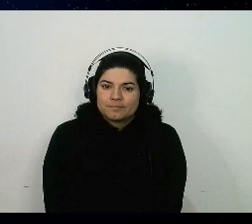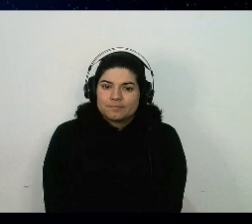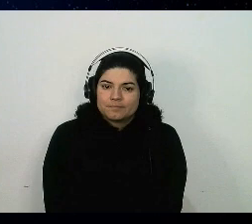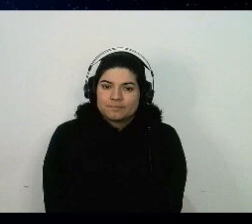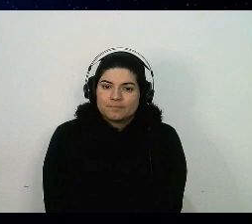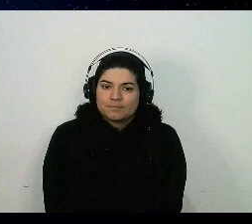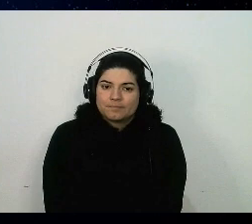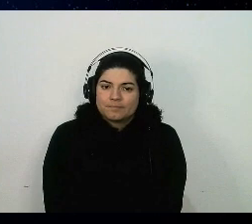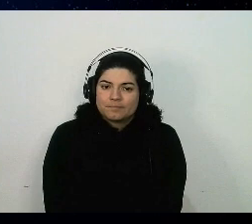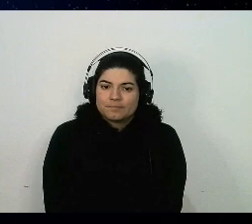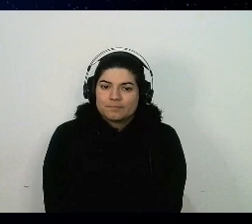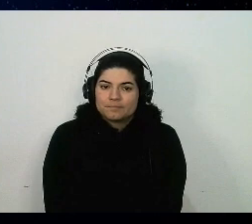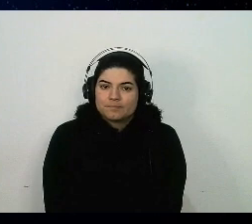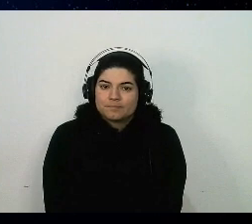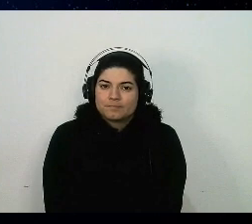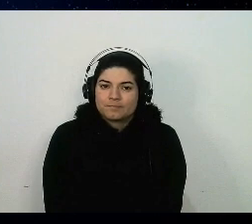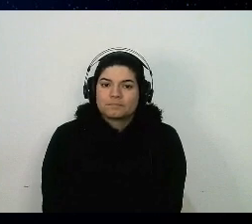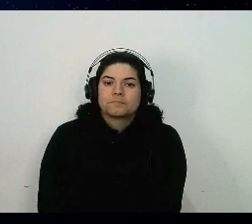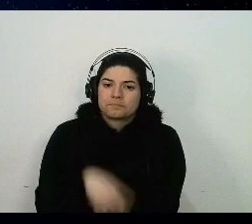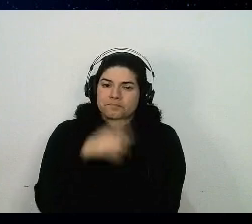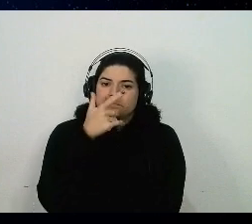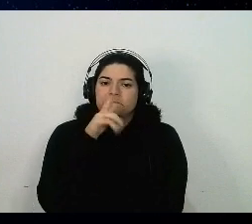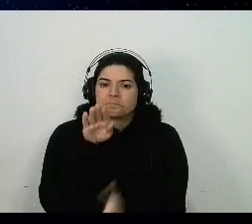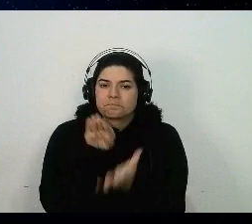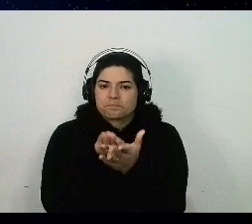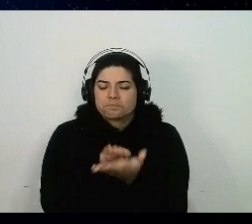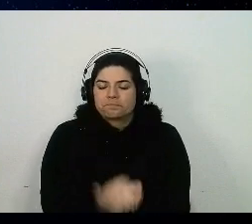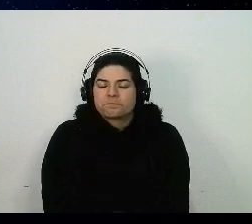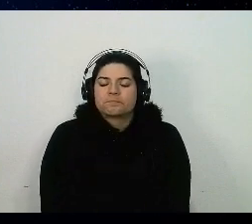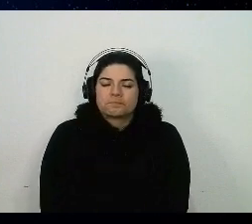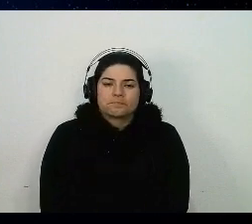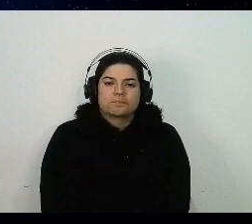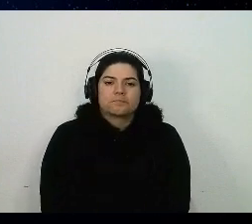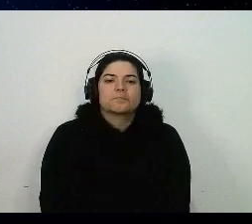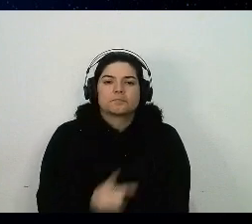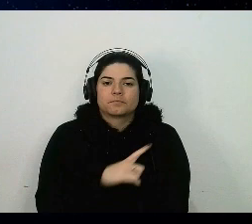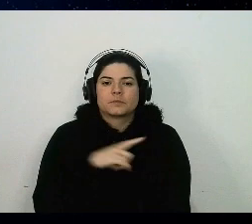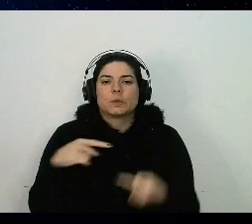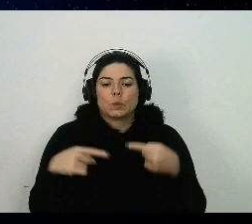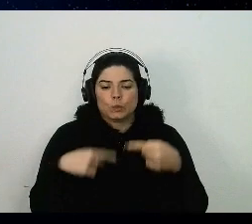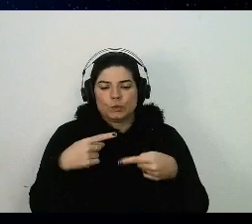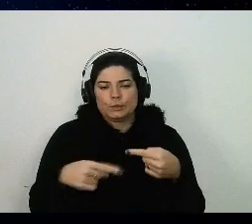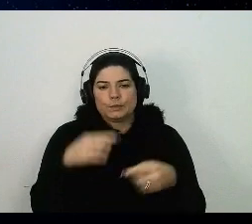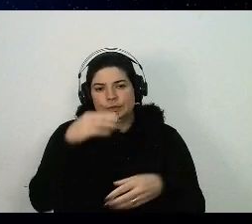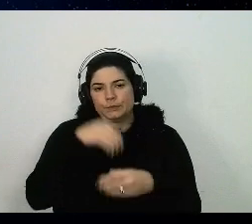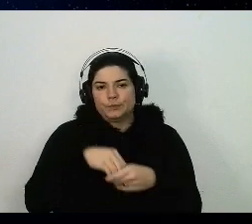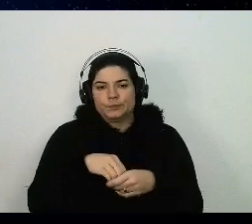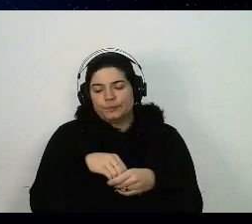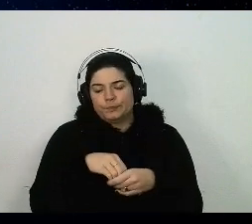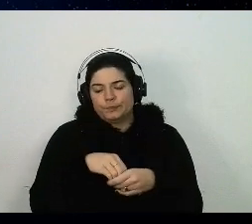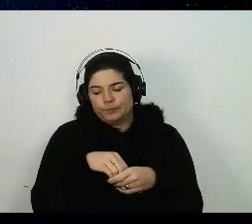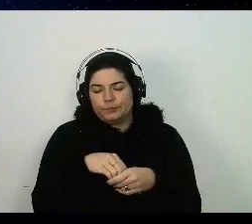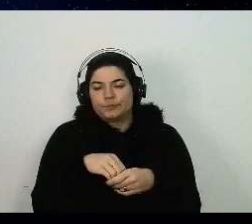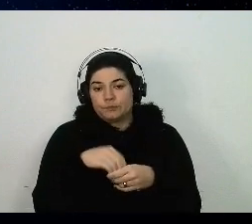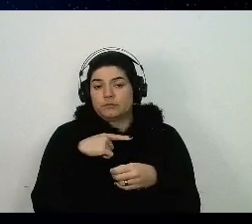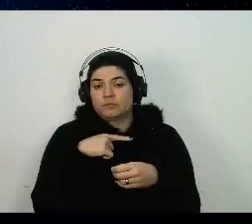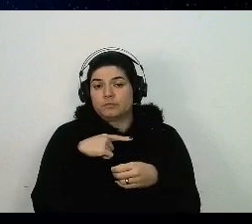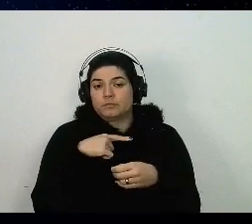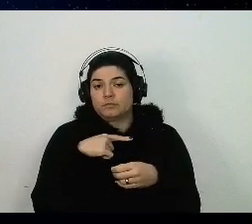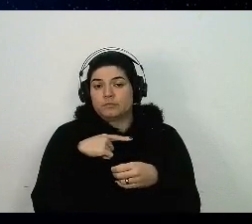Galera, chegou. Bom, aqui ele está rodando como root, dentro ali a gente vê que ele está dentro do container em var